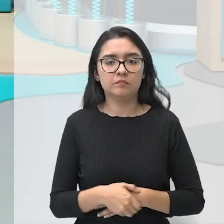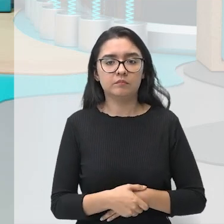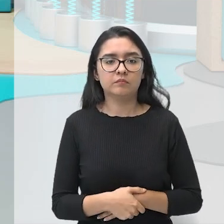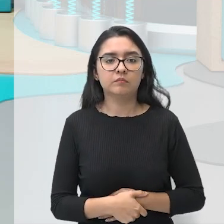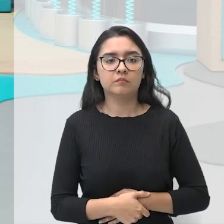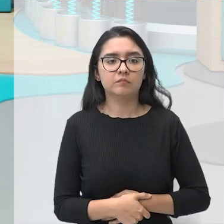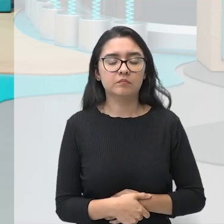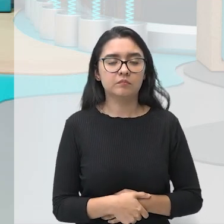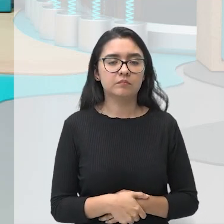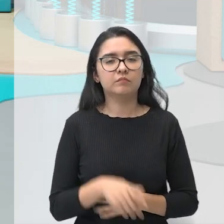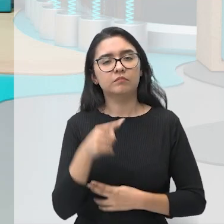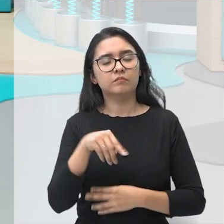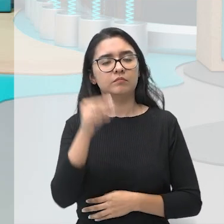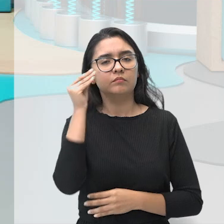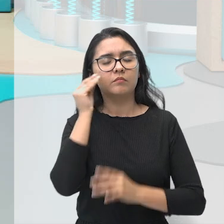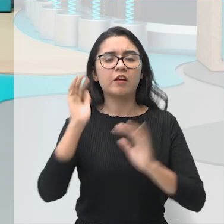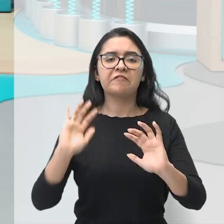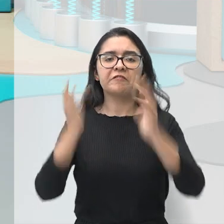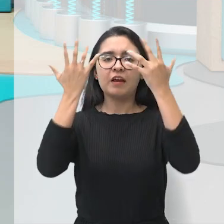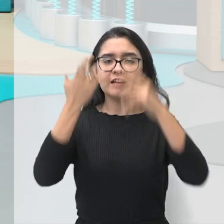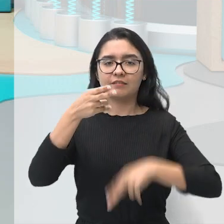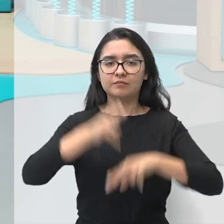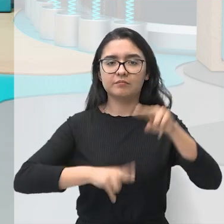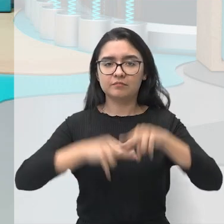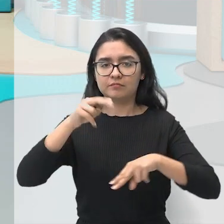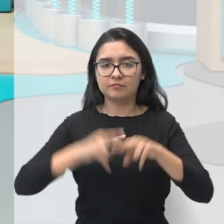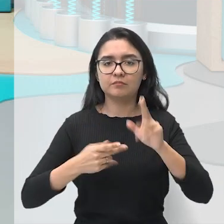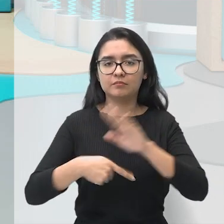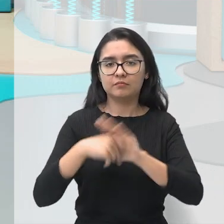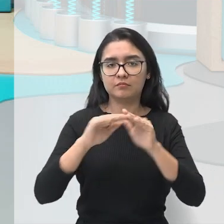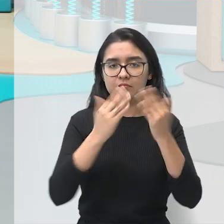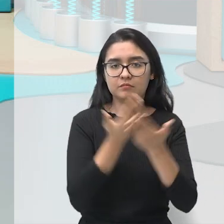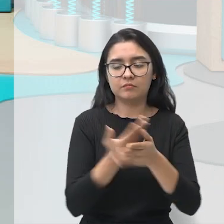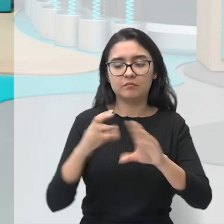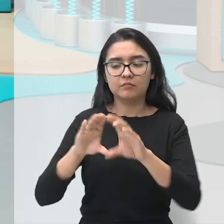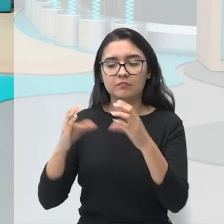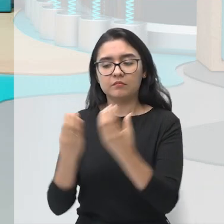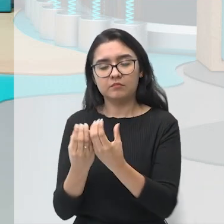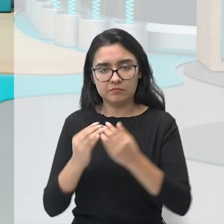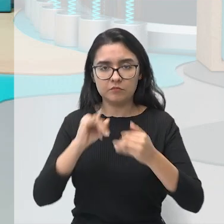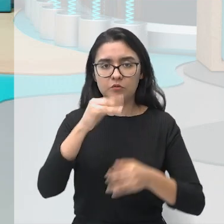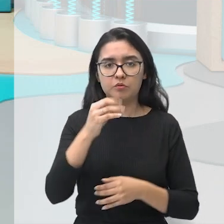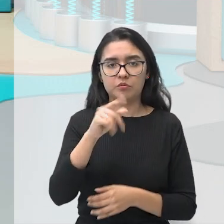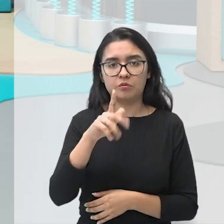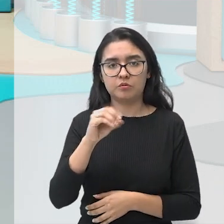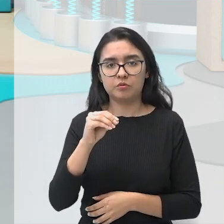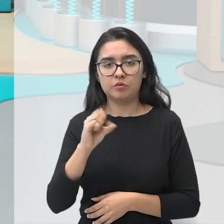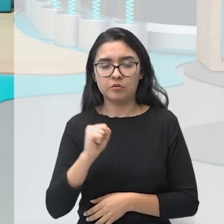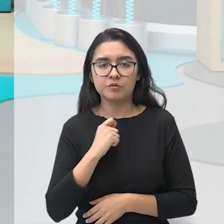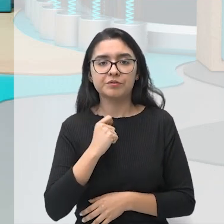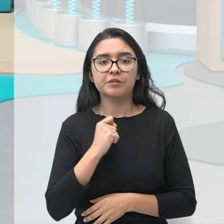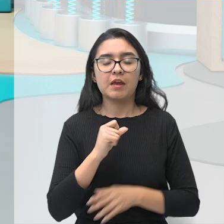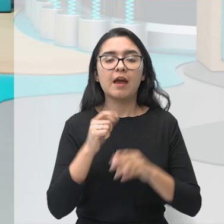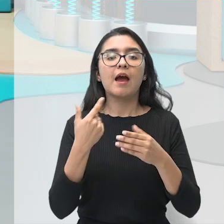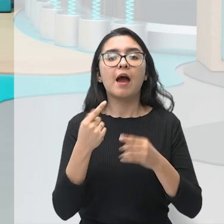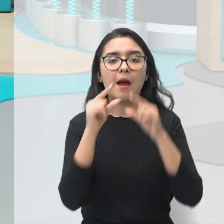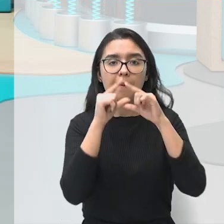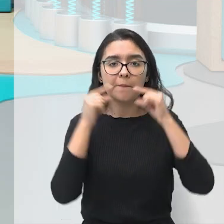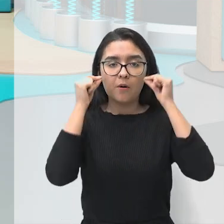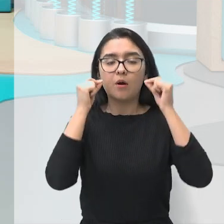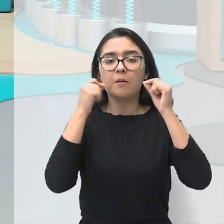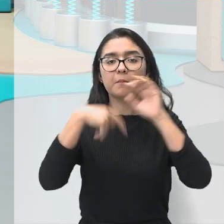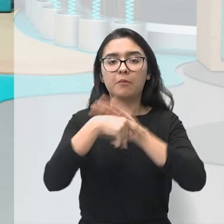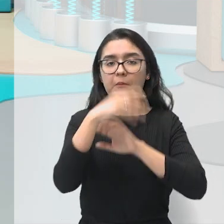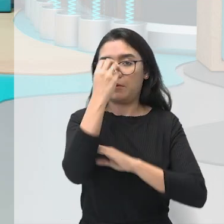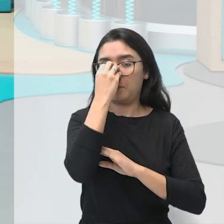deve ter visto aí nos festivais, nos arraiais, nas quermesses, jogos como esse que apareceu, né, como a boca do palhaço, ou